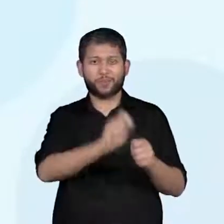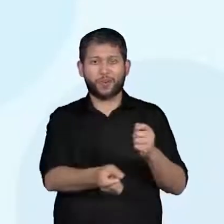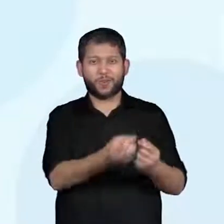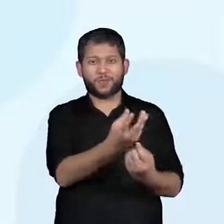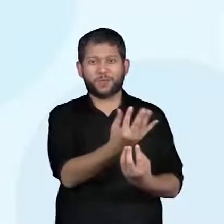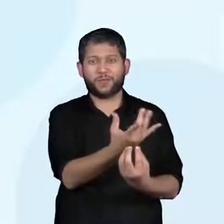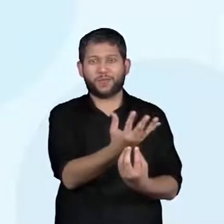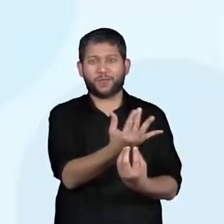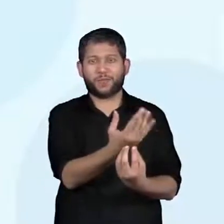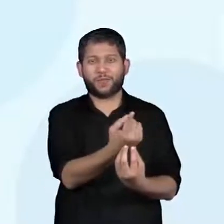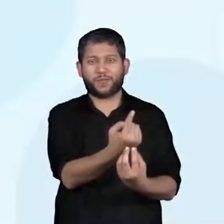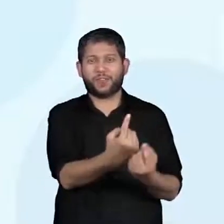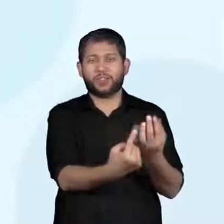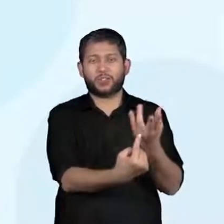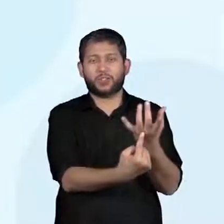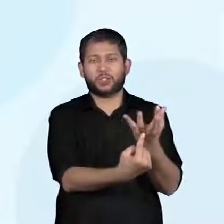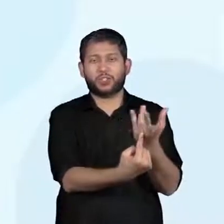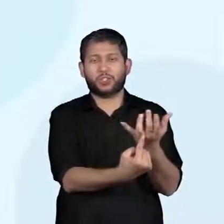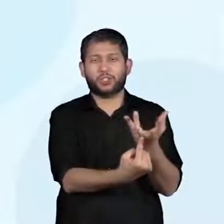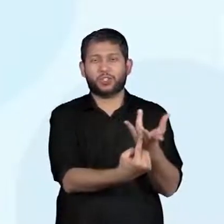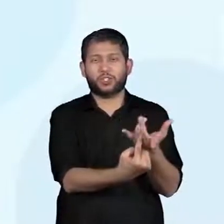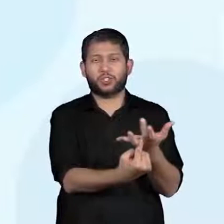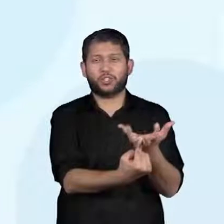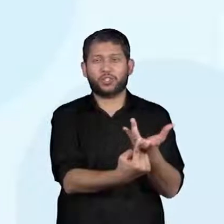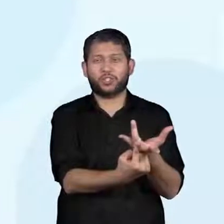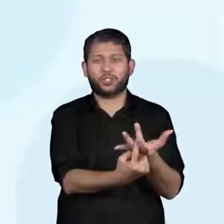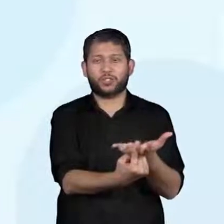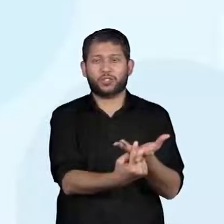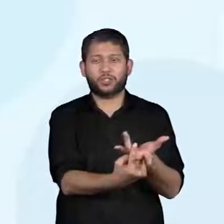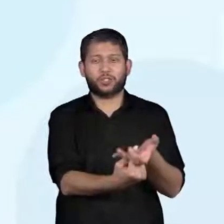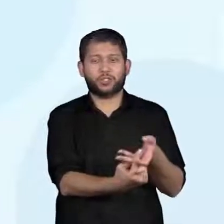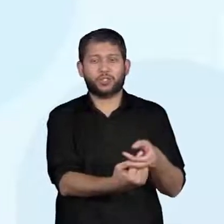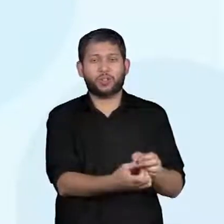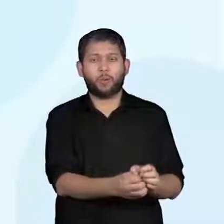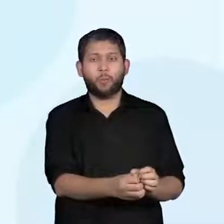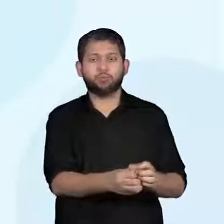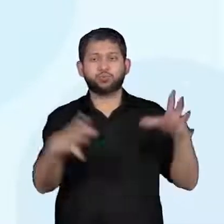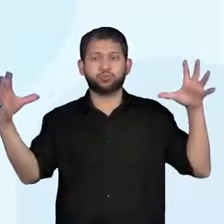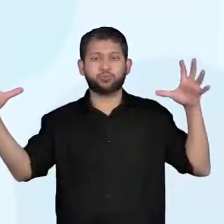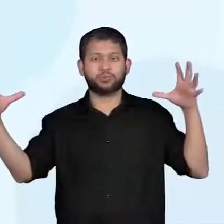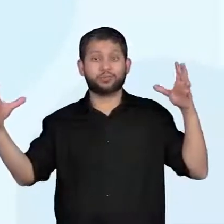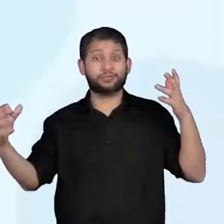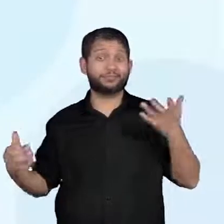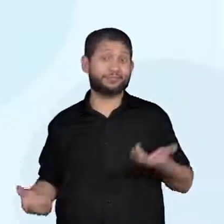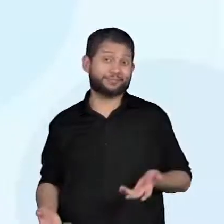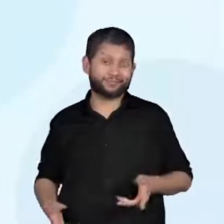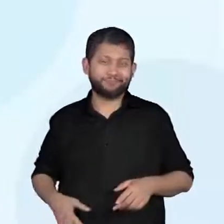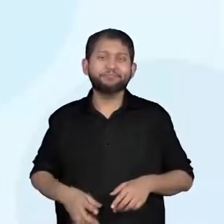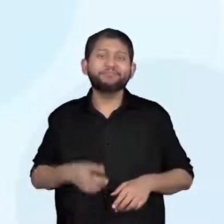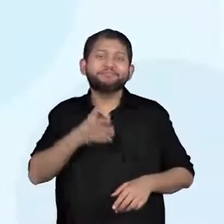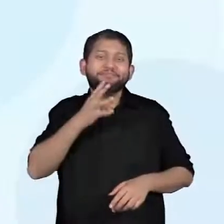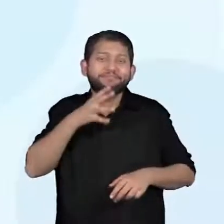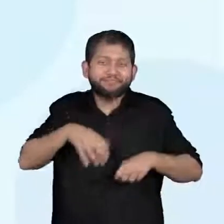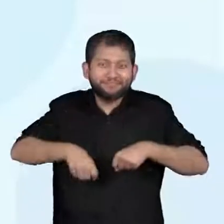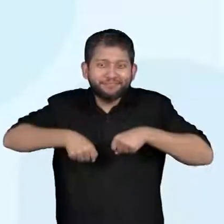enfim, vamos ver qual será o material que produz o